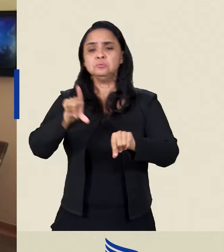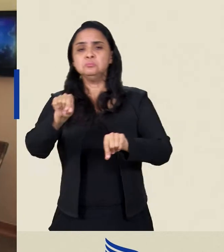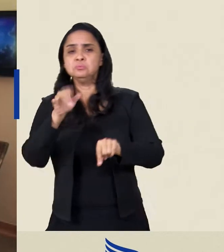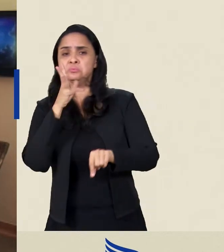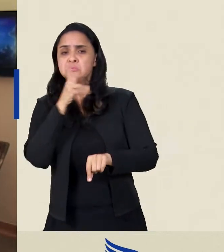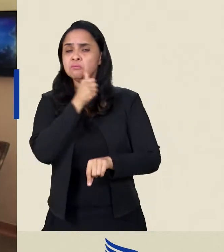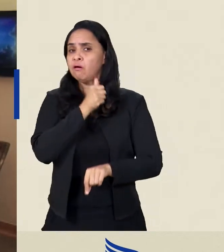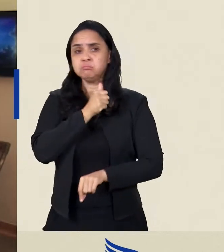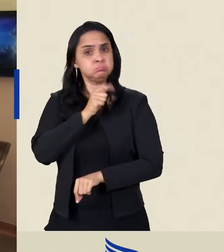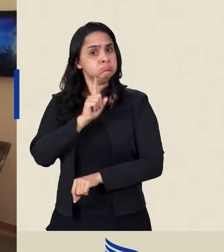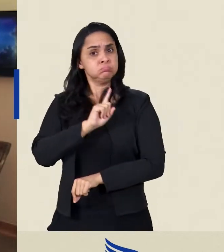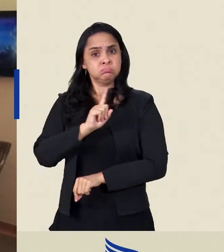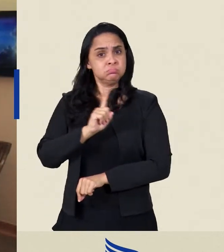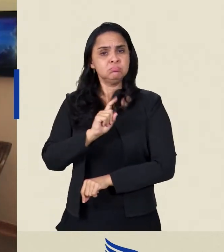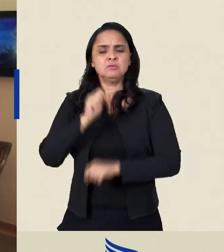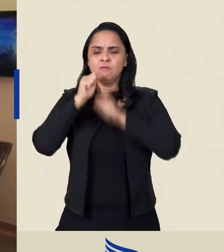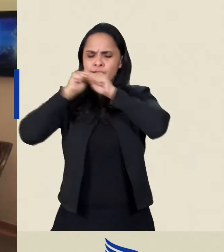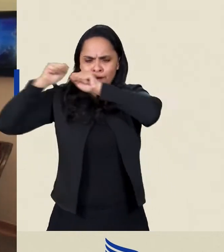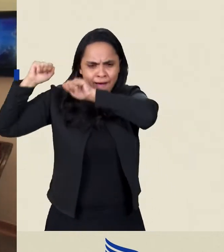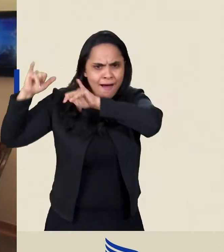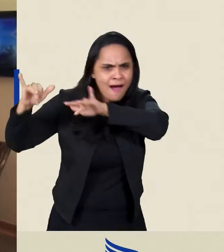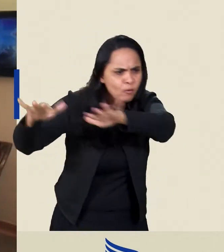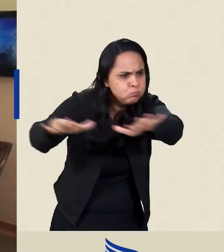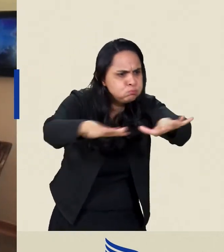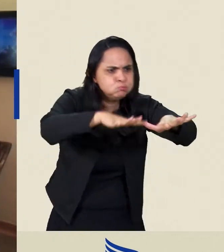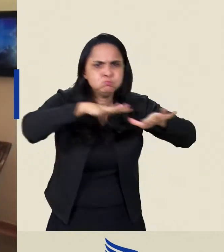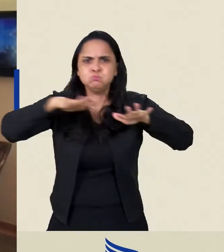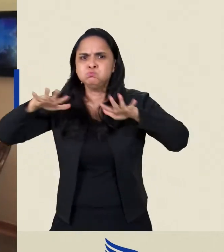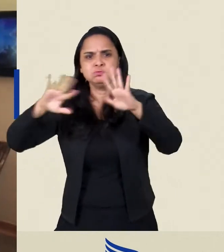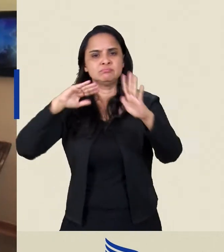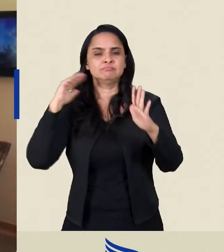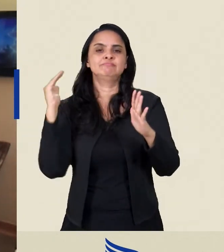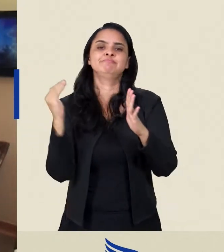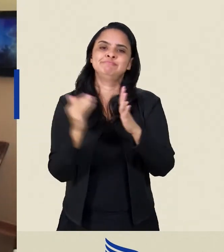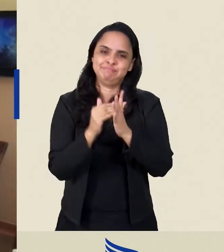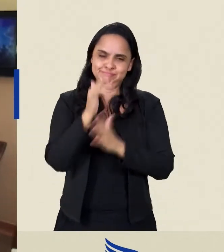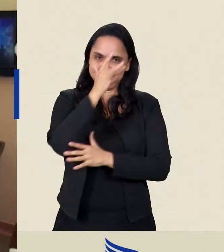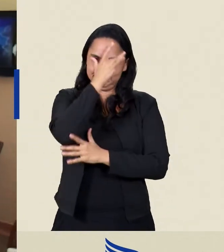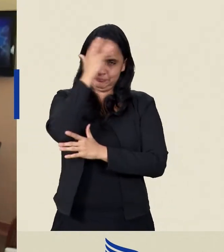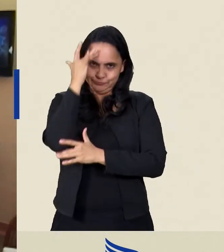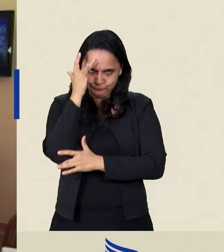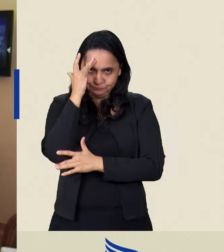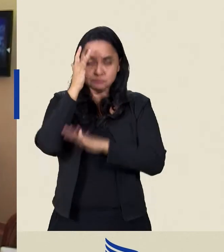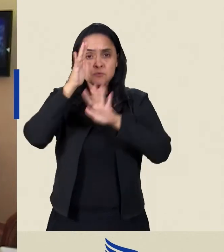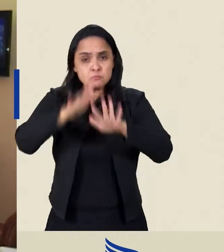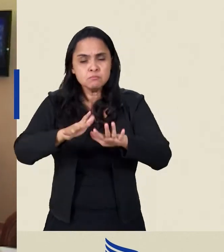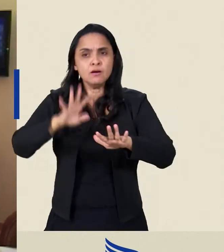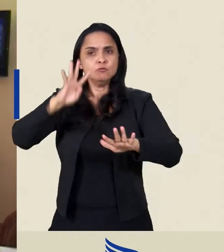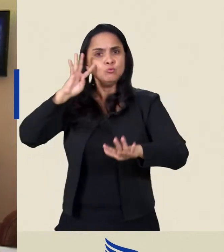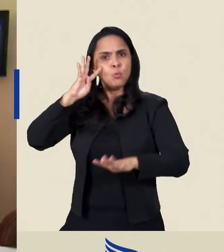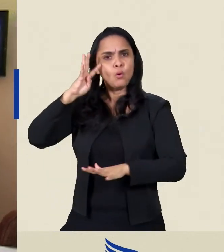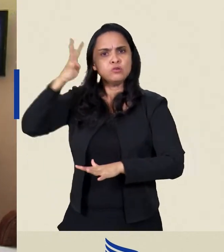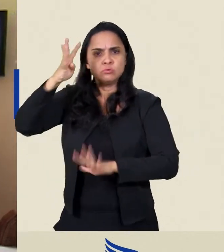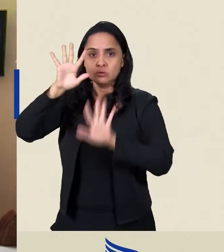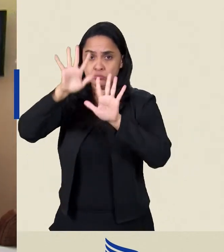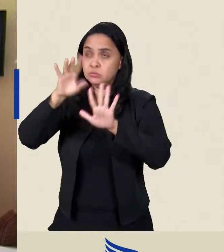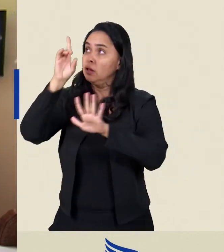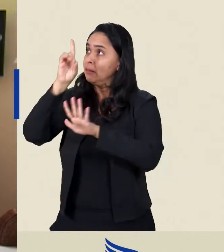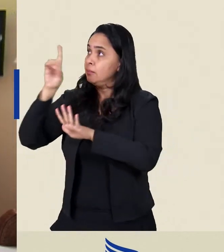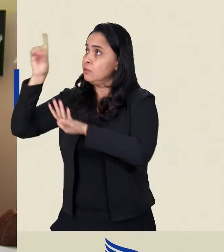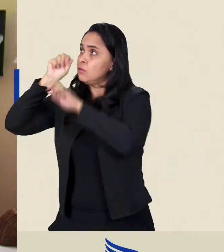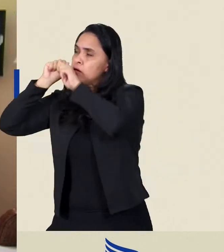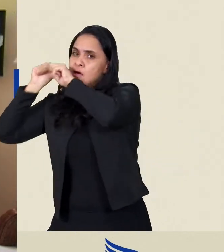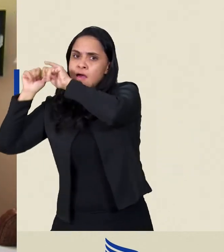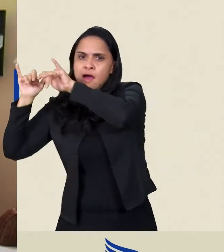salvação. Ele oferece a sua graça a todos. Mas qual é o resultado desta graça? O apóstolo Paulo,